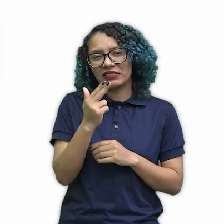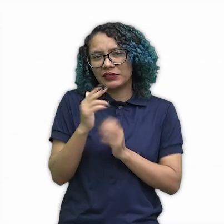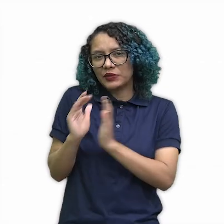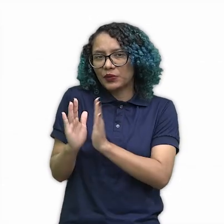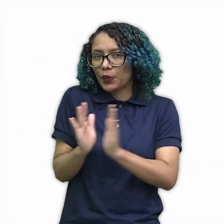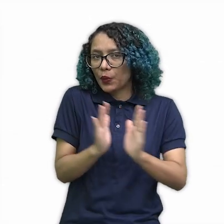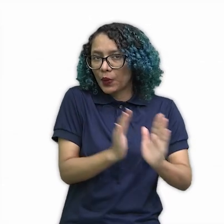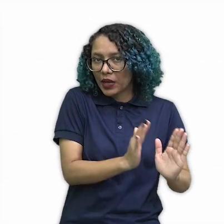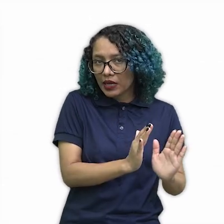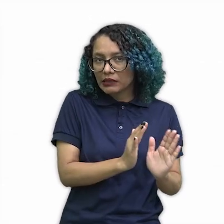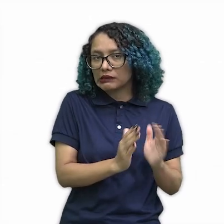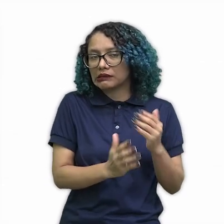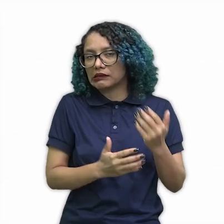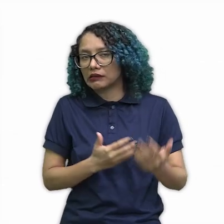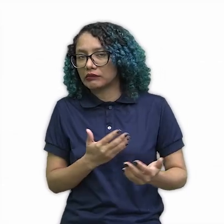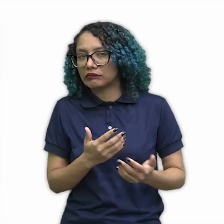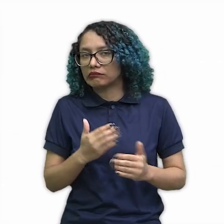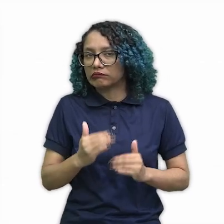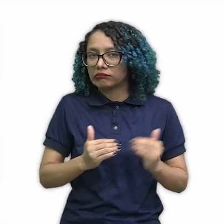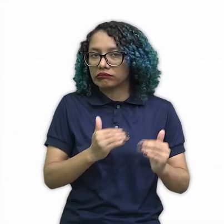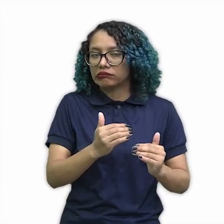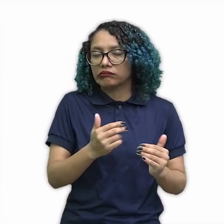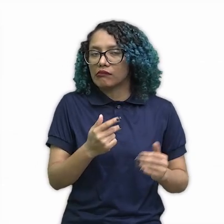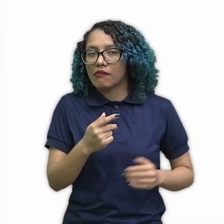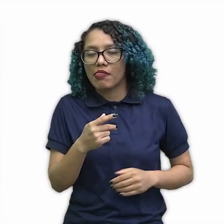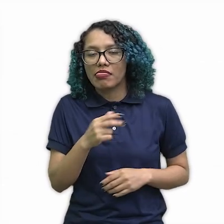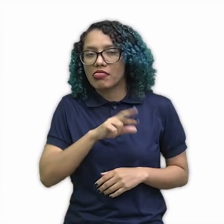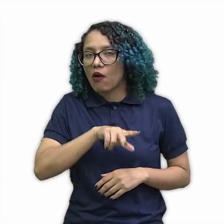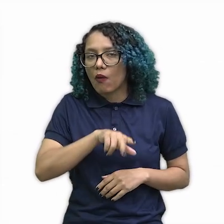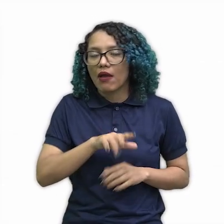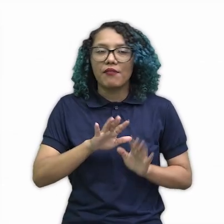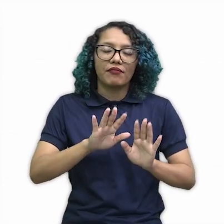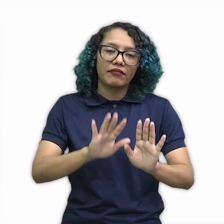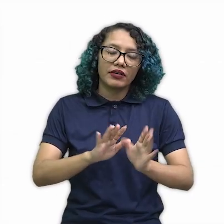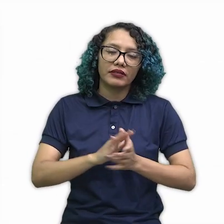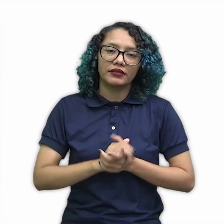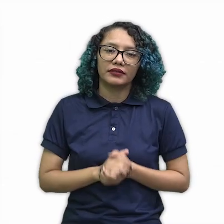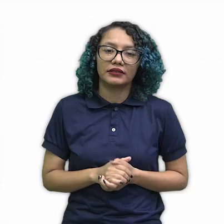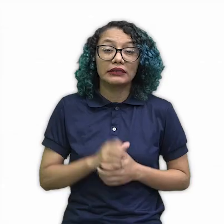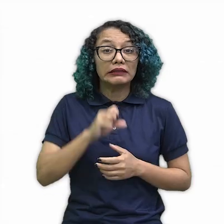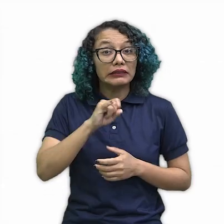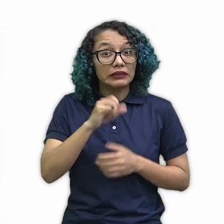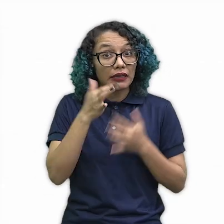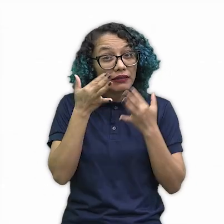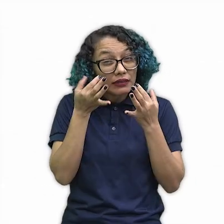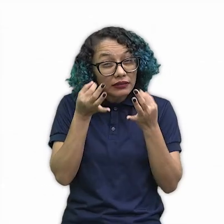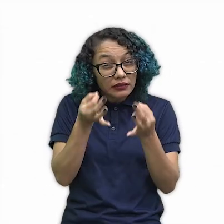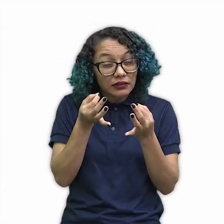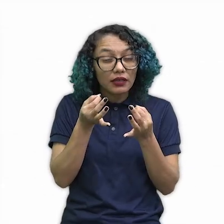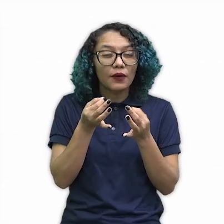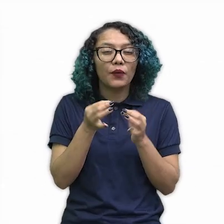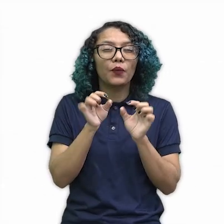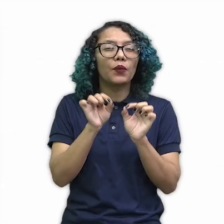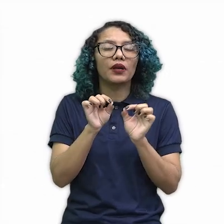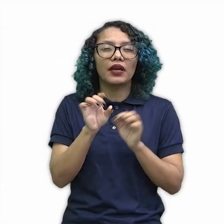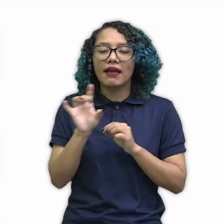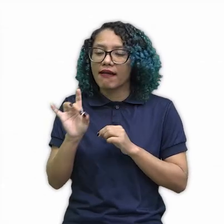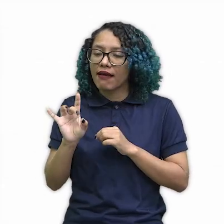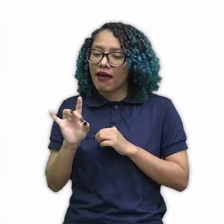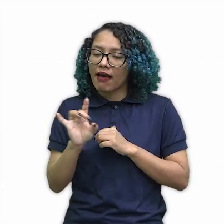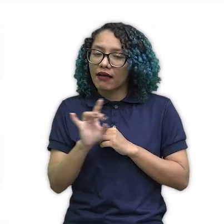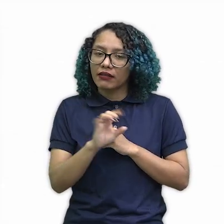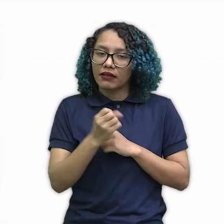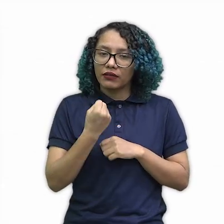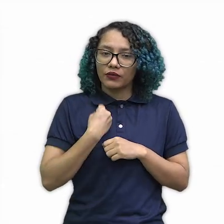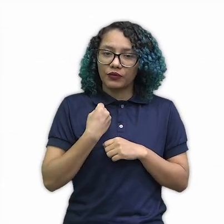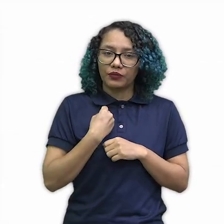uma sequência, uma progressão, né, que nós podemos dizer, mas se nós atentarmos, cada elemento